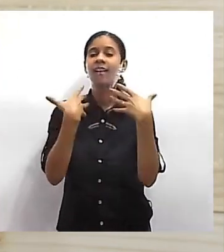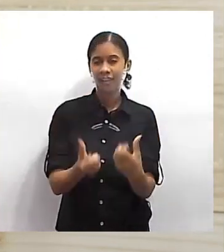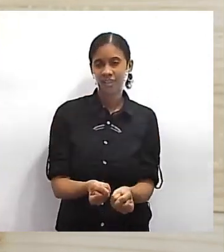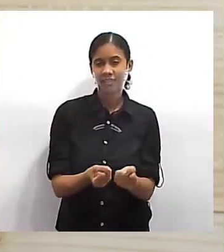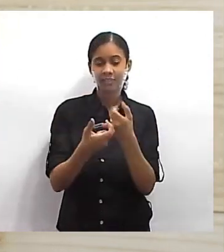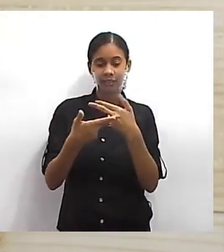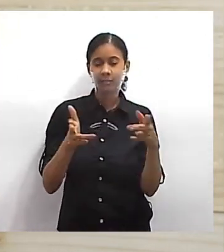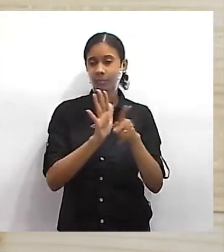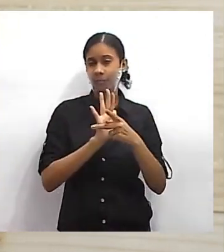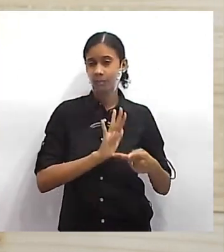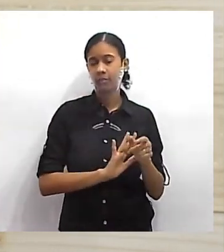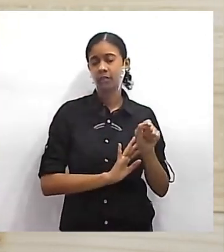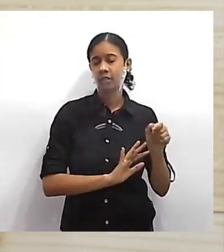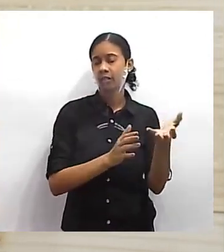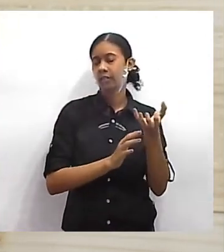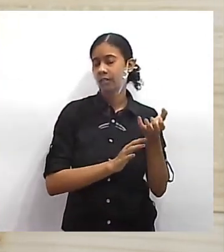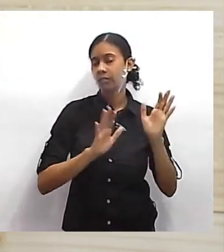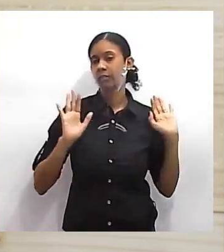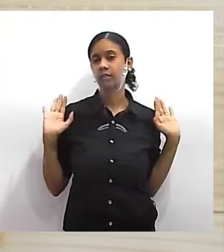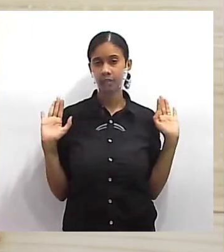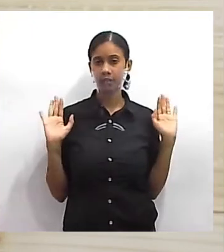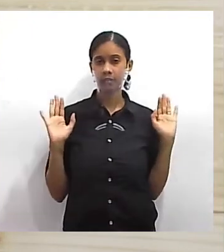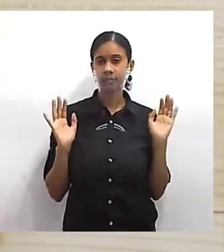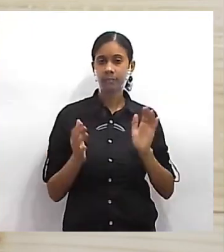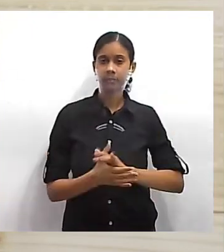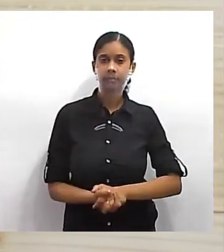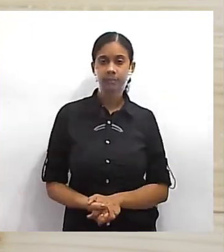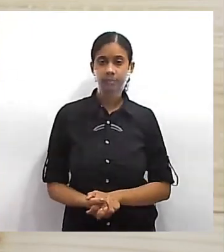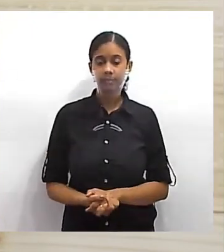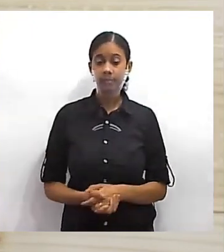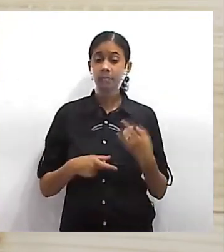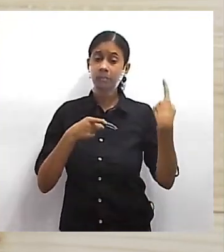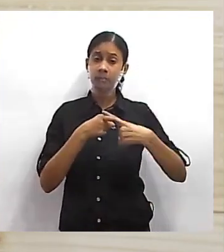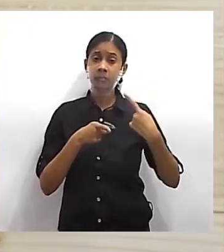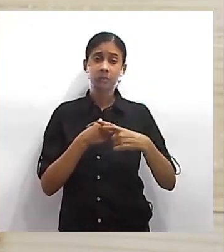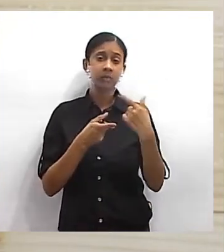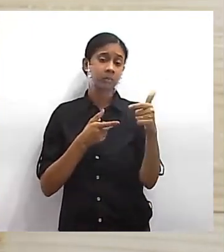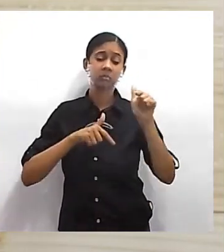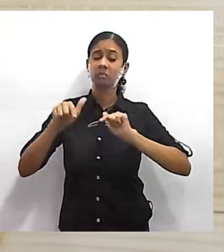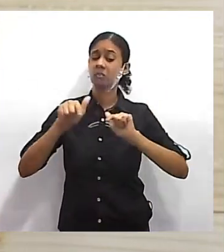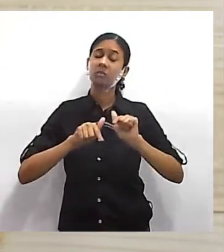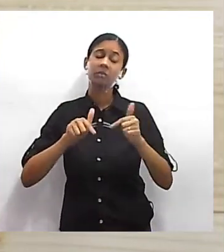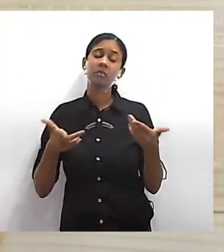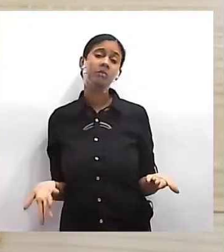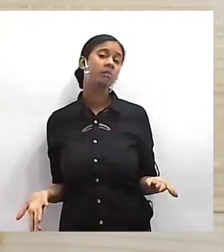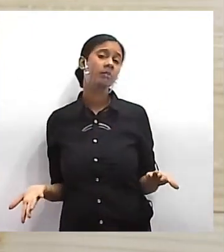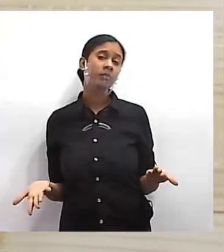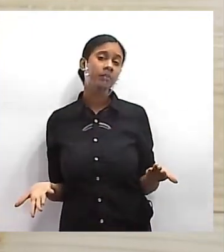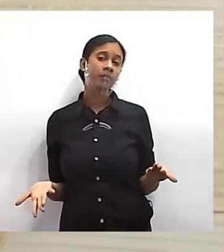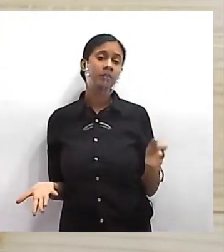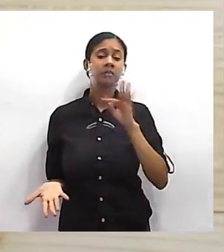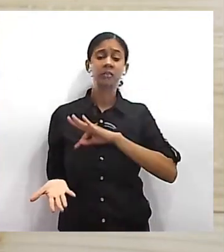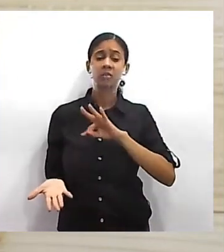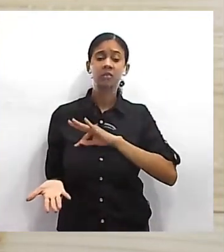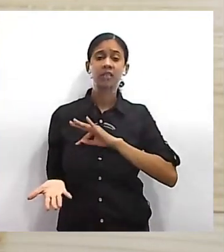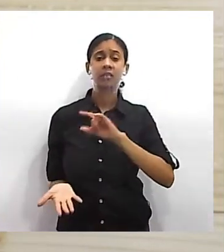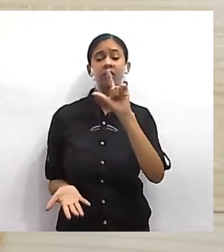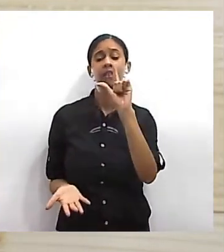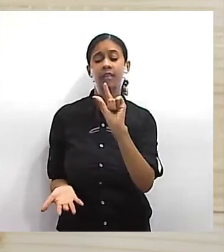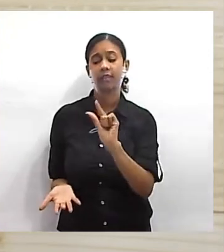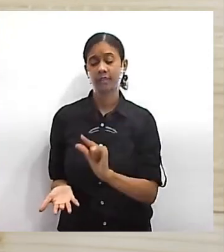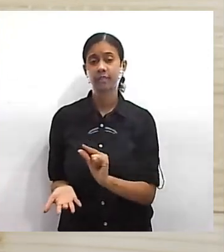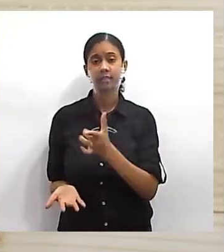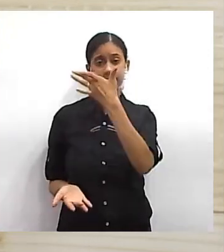às condições mais aviltantes, mais degradantes de trabalho. Por quê? Porque não tem emprego. Então, os salários tendem a baixar e